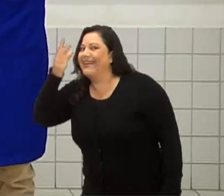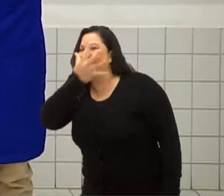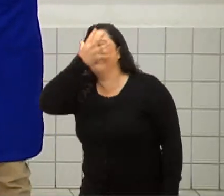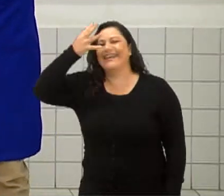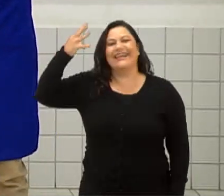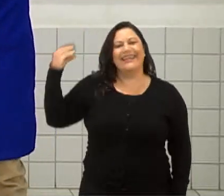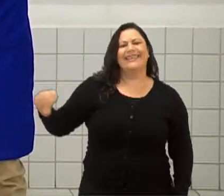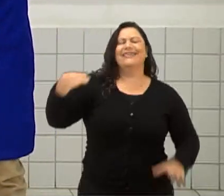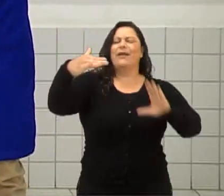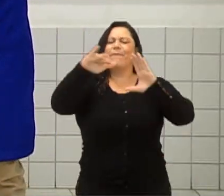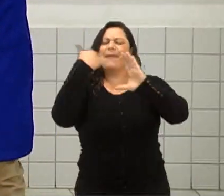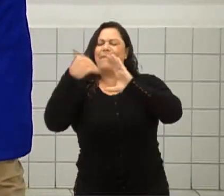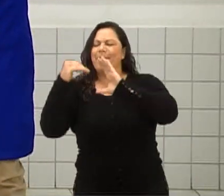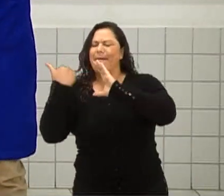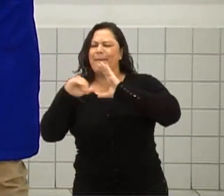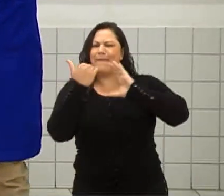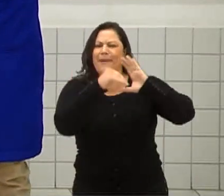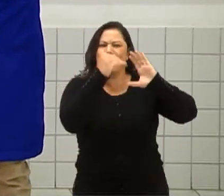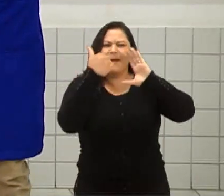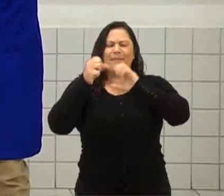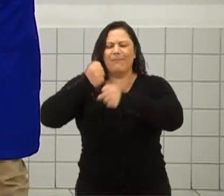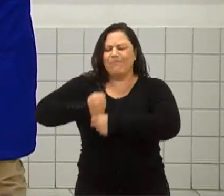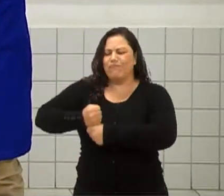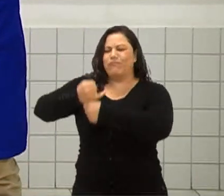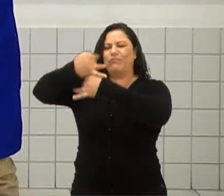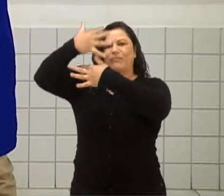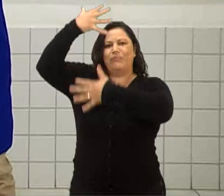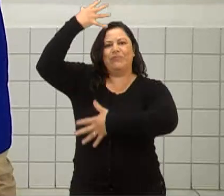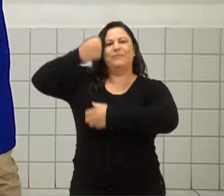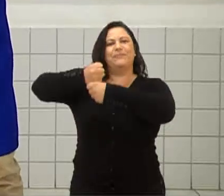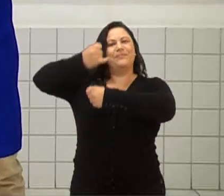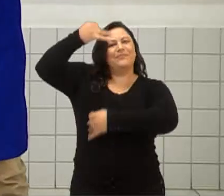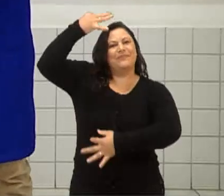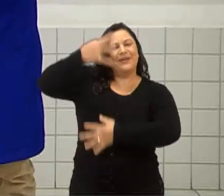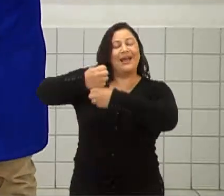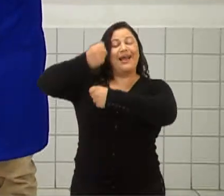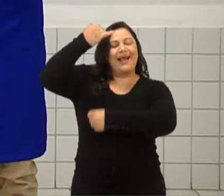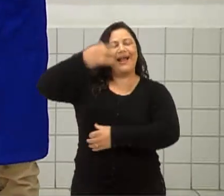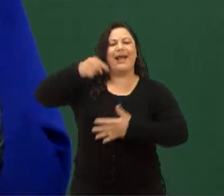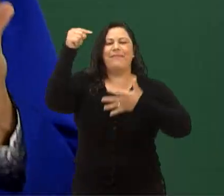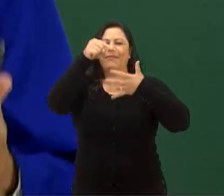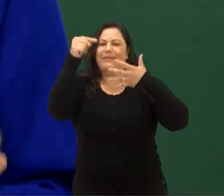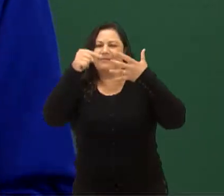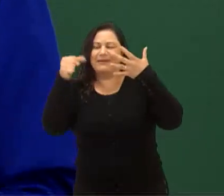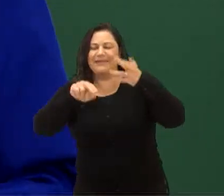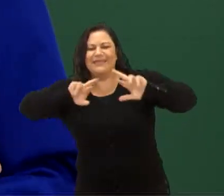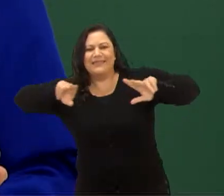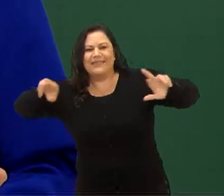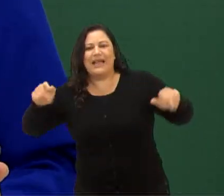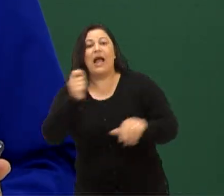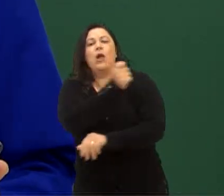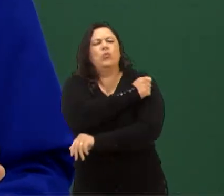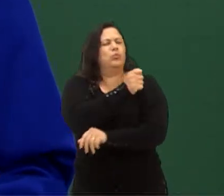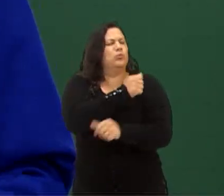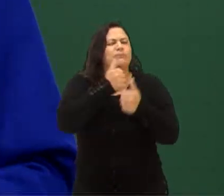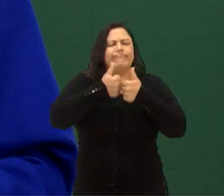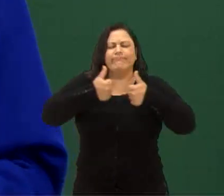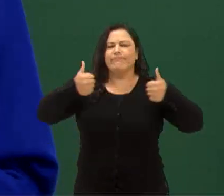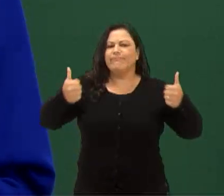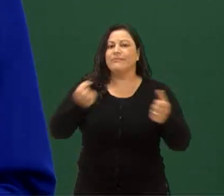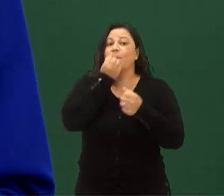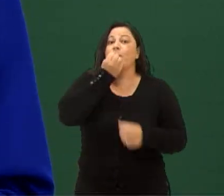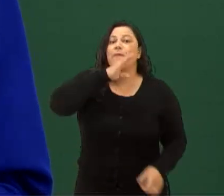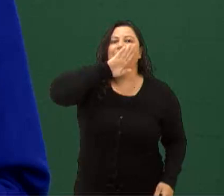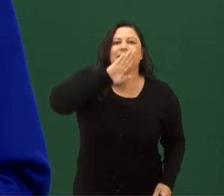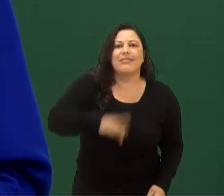mandando recado, a Júlia, a Tainara, Iago, Kathleen, boa tarde para vocês, bem-vindos aí, mas não se esqueçam